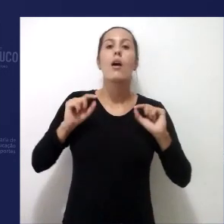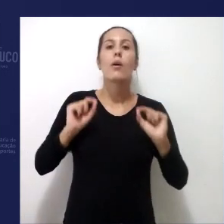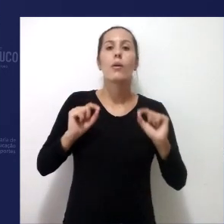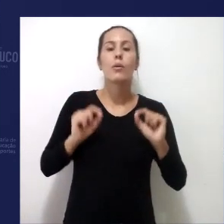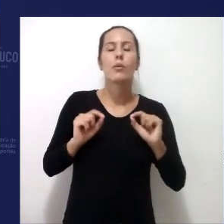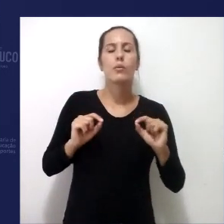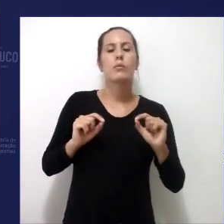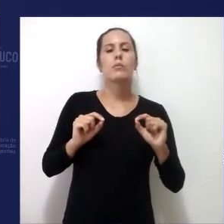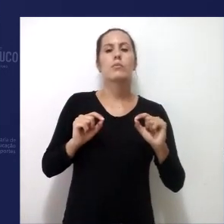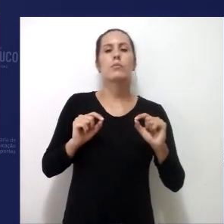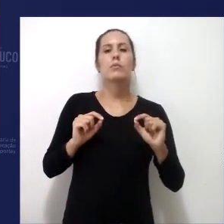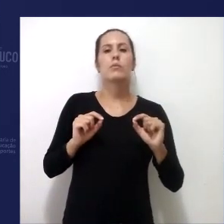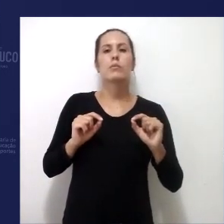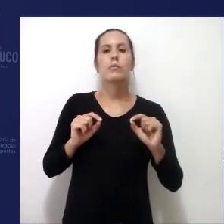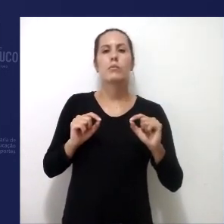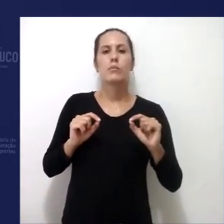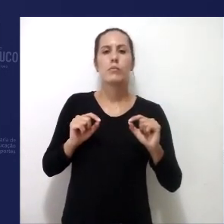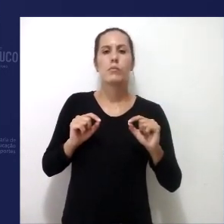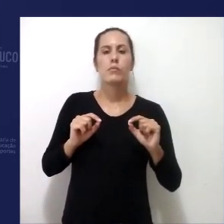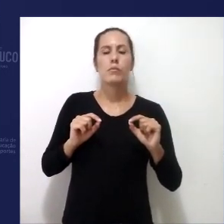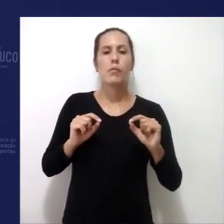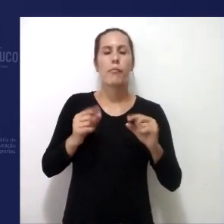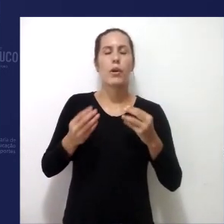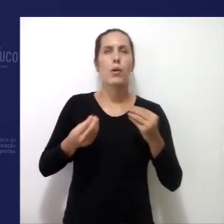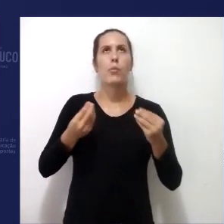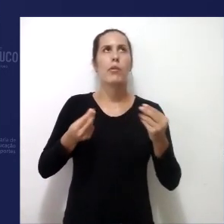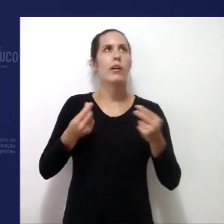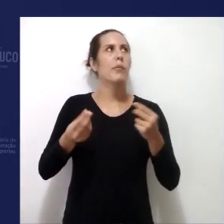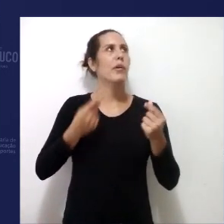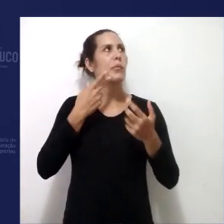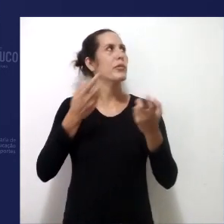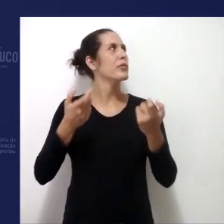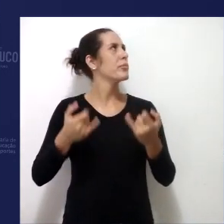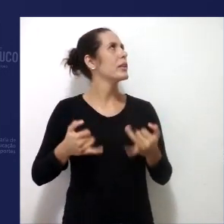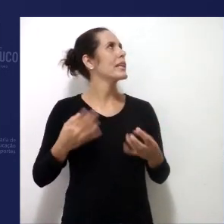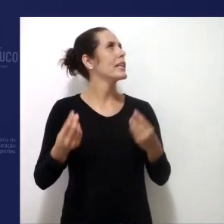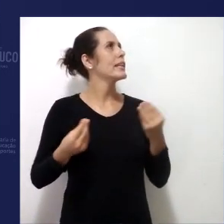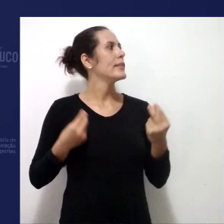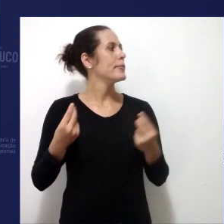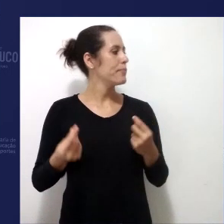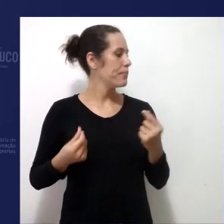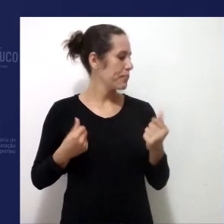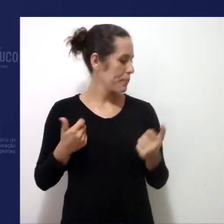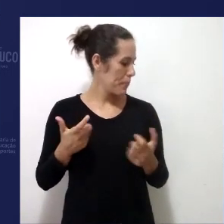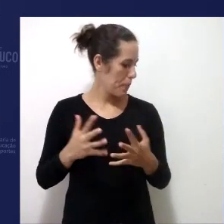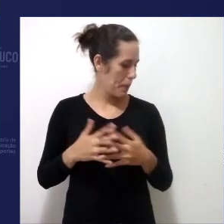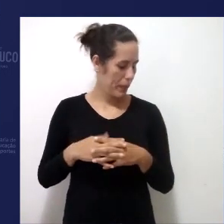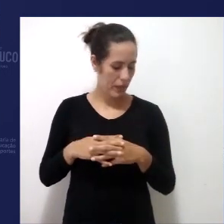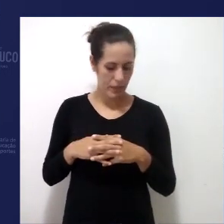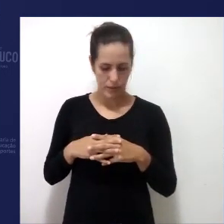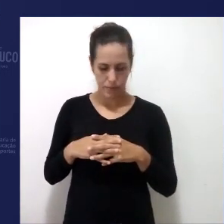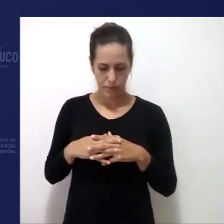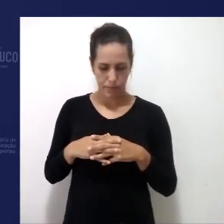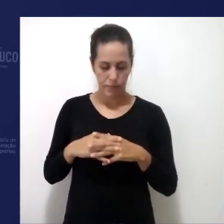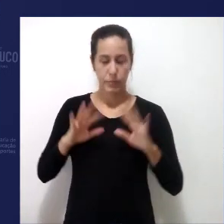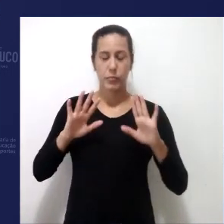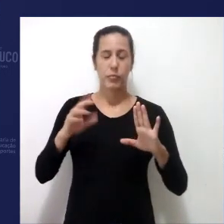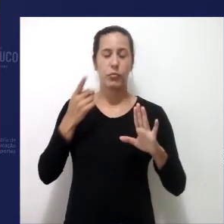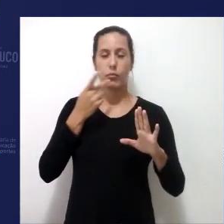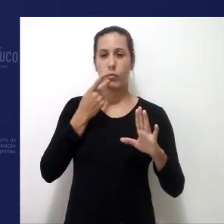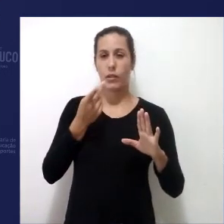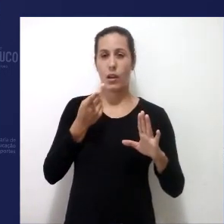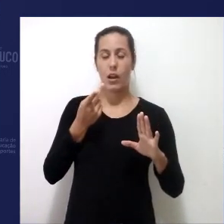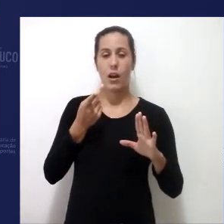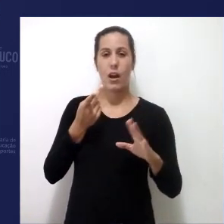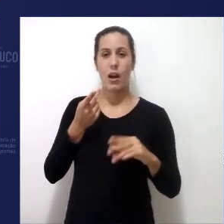é o ser vivo que vai transmitir, como é que eu posso dizer para vocês?